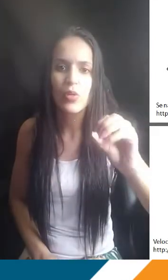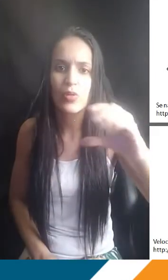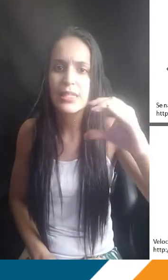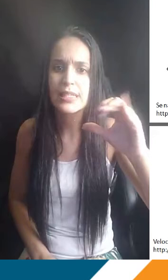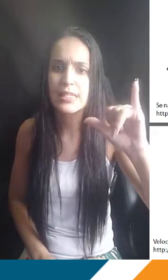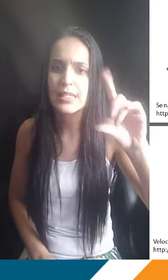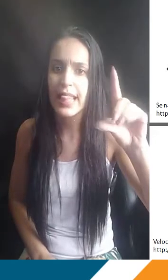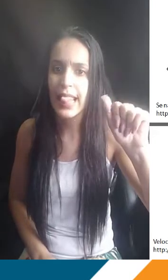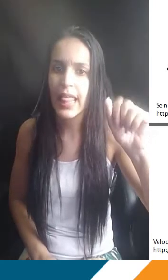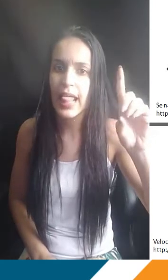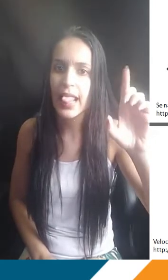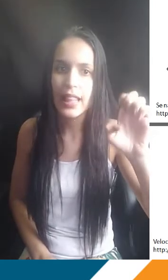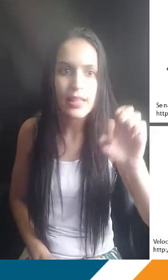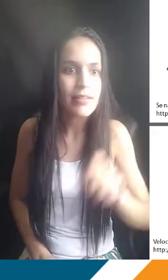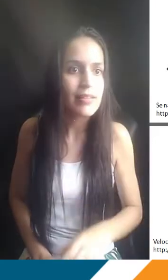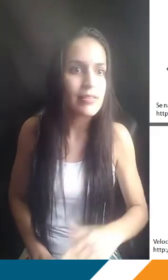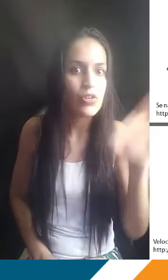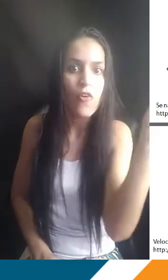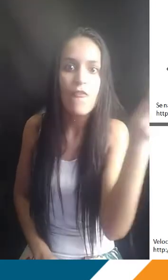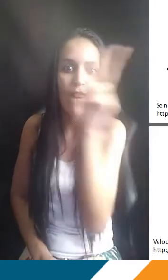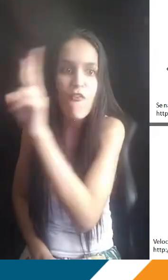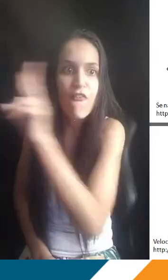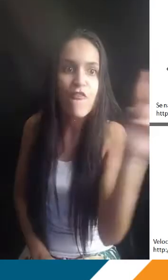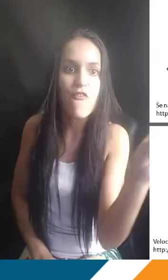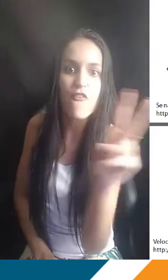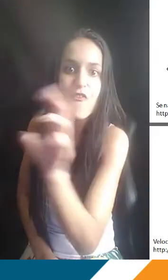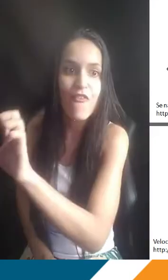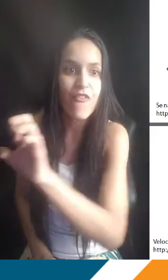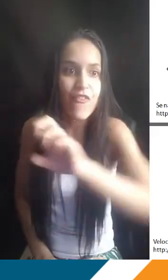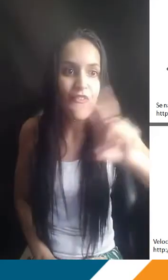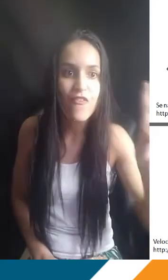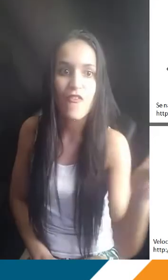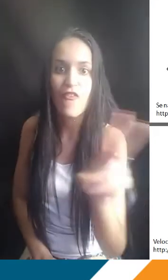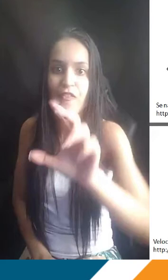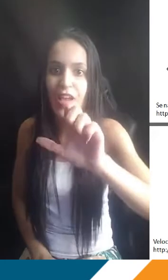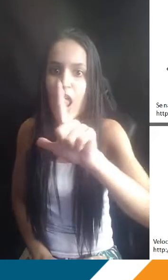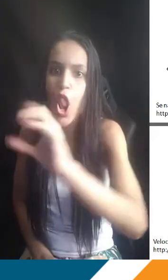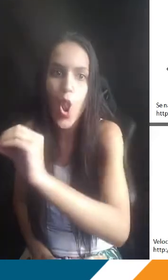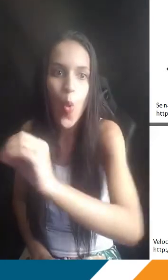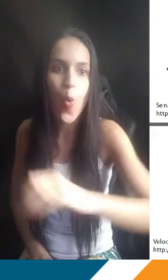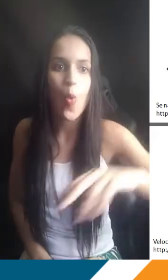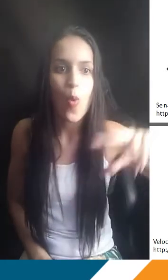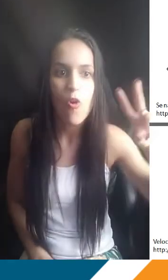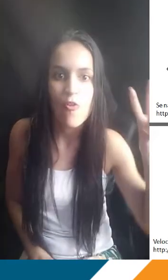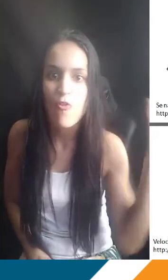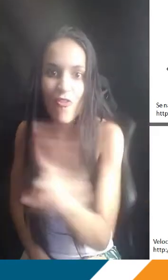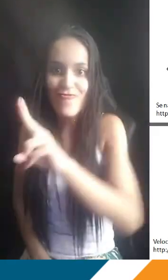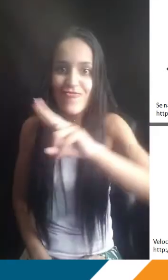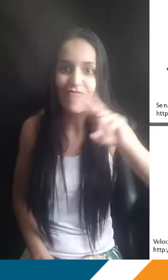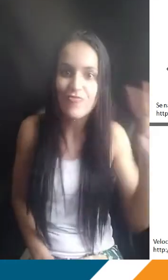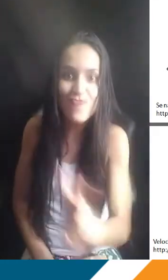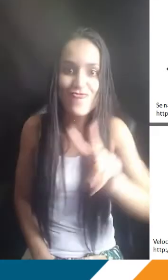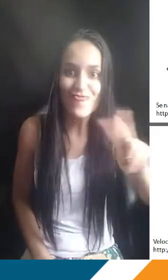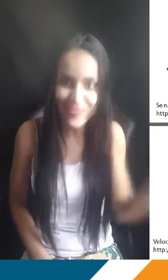trabalho visual, como esse trabalho visual, ele também corrobora esse sentido, essa percepção sobre a